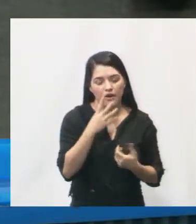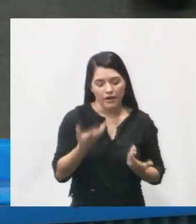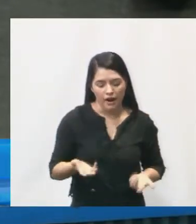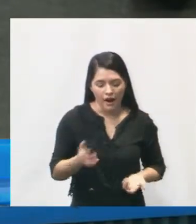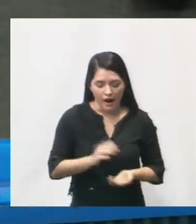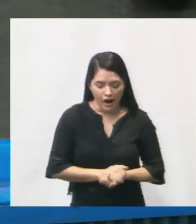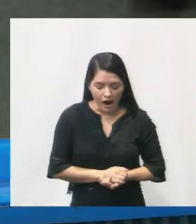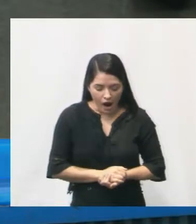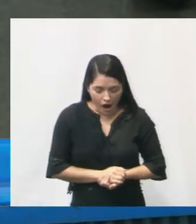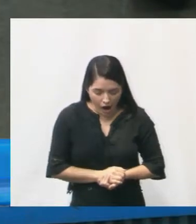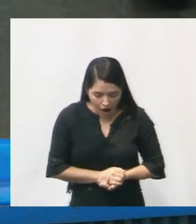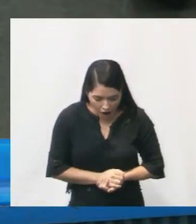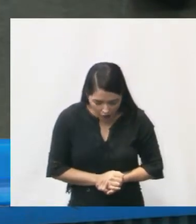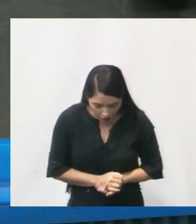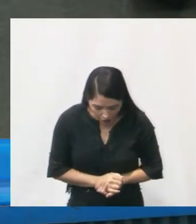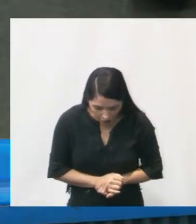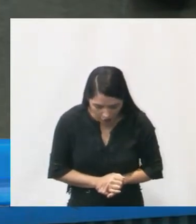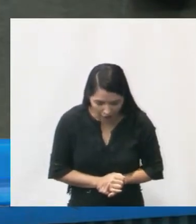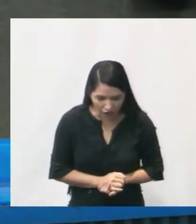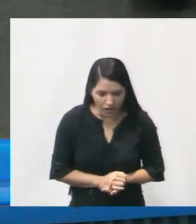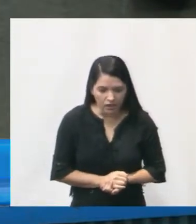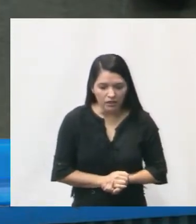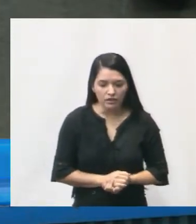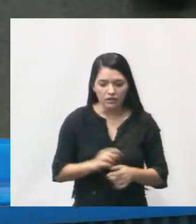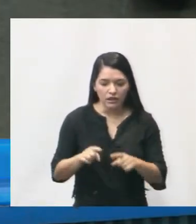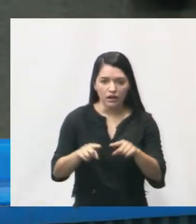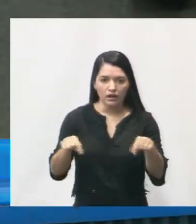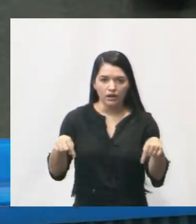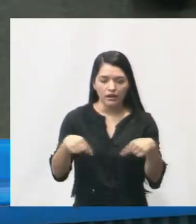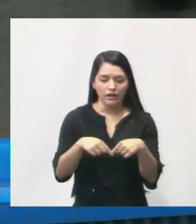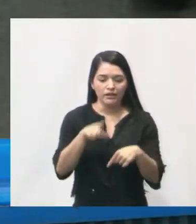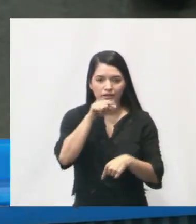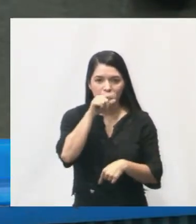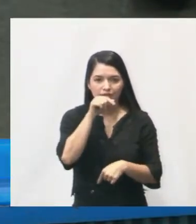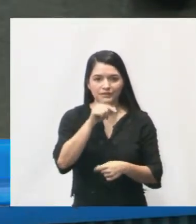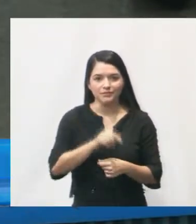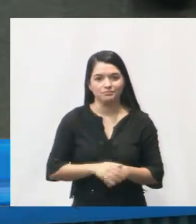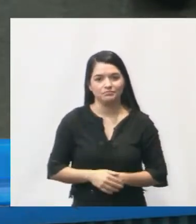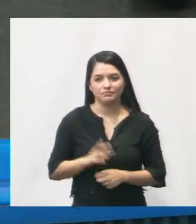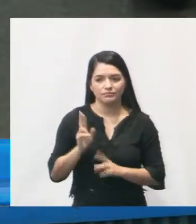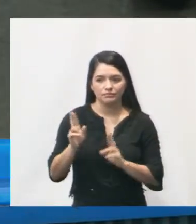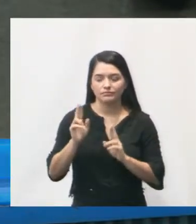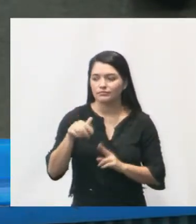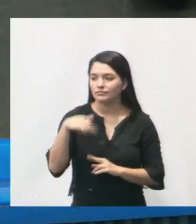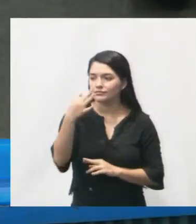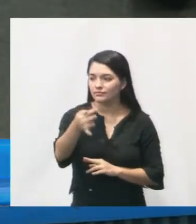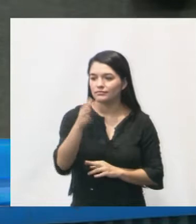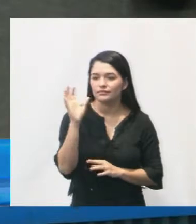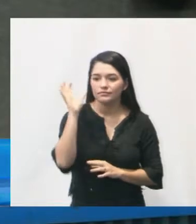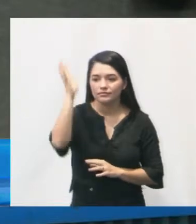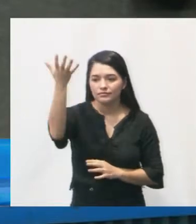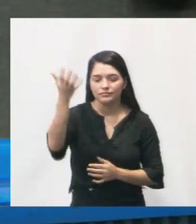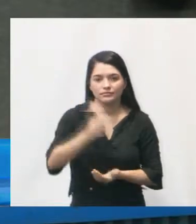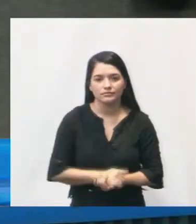Sobre o campo de Andorinhas, se Deus quiser, em breve teremos tudo resolvido. Cidade de